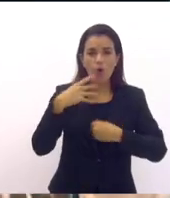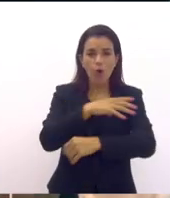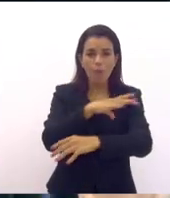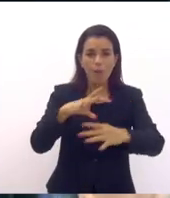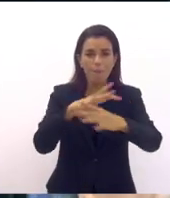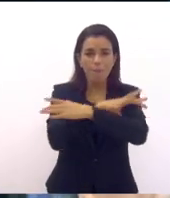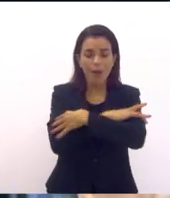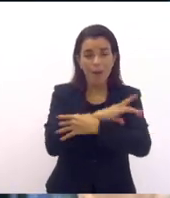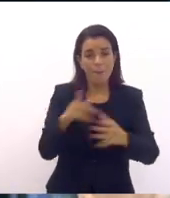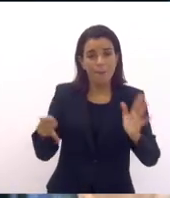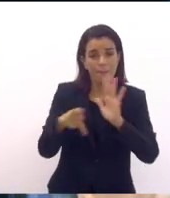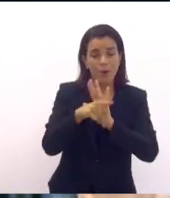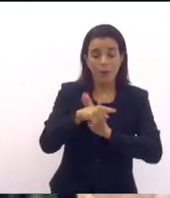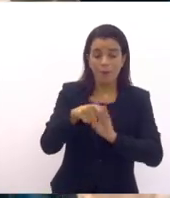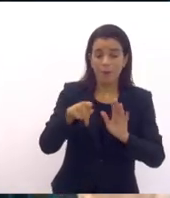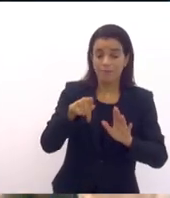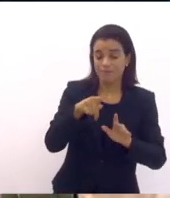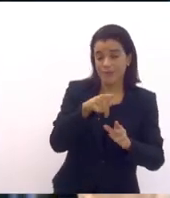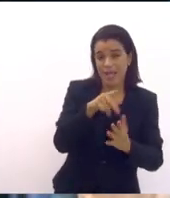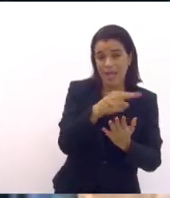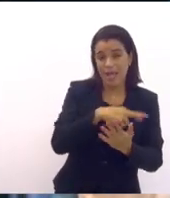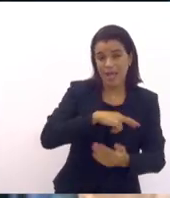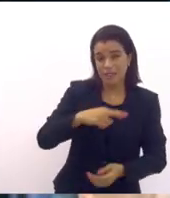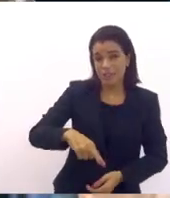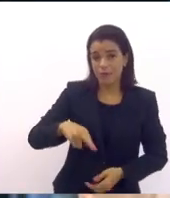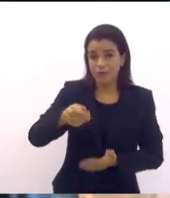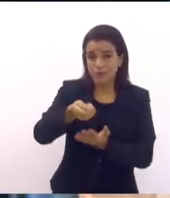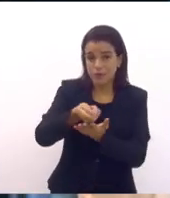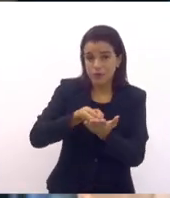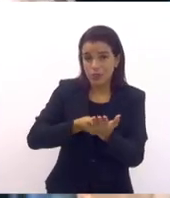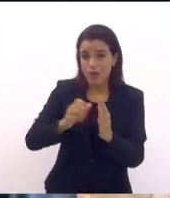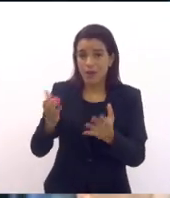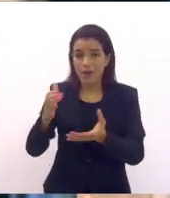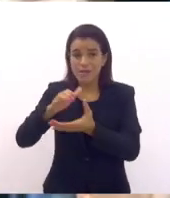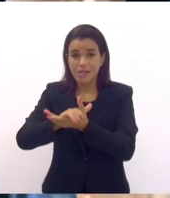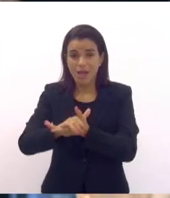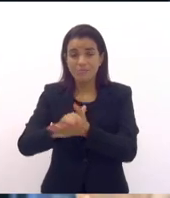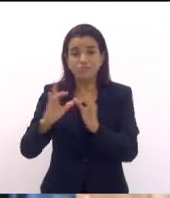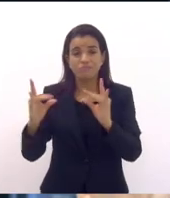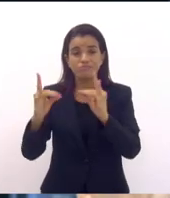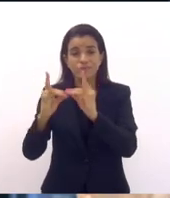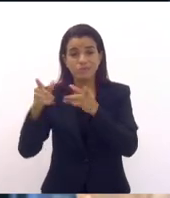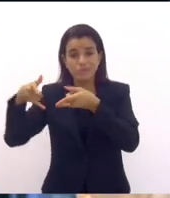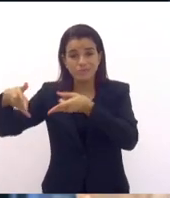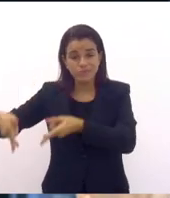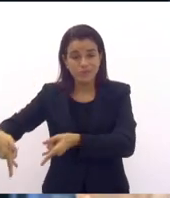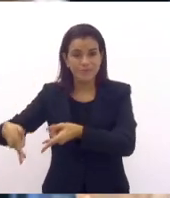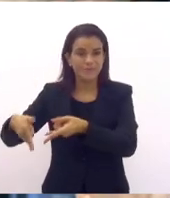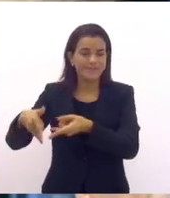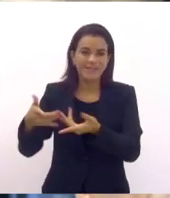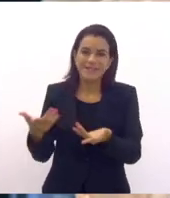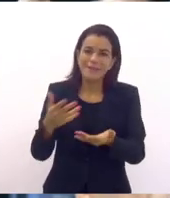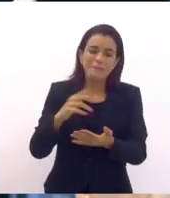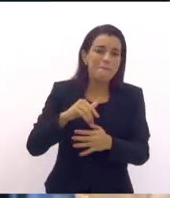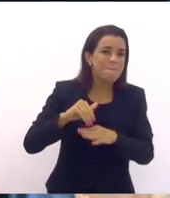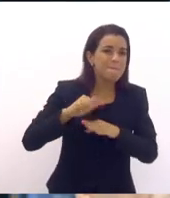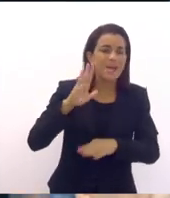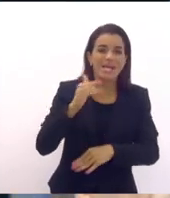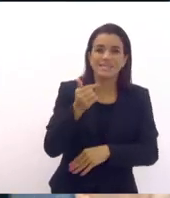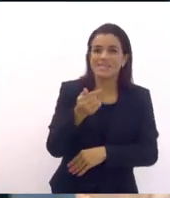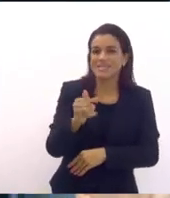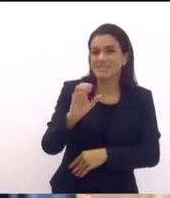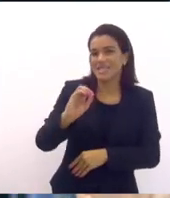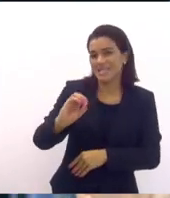escrever dentro da sua religião se educar casar ser sepultado enfim poderia está aqui mais de 70